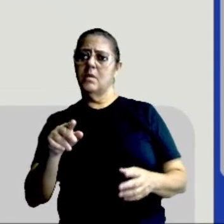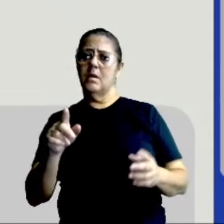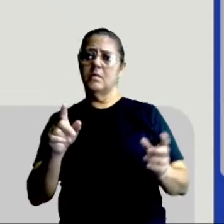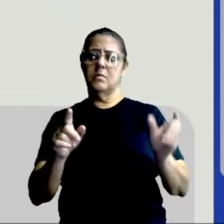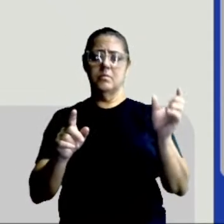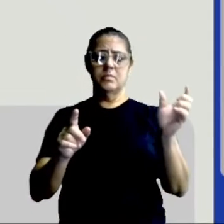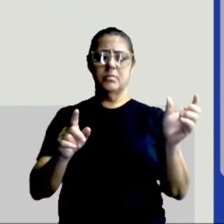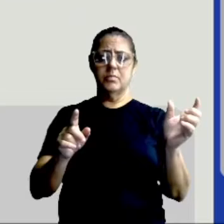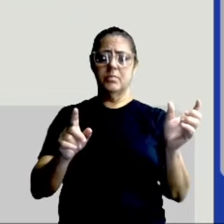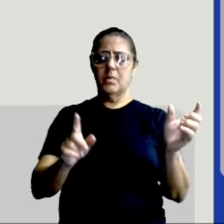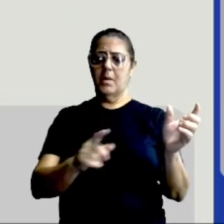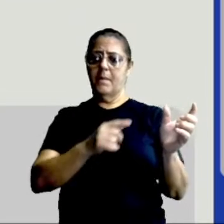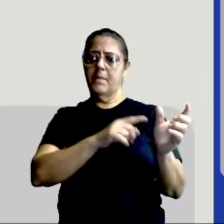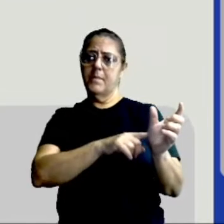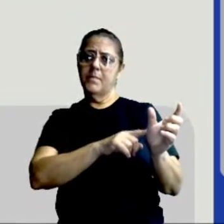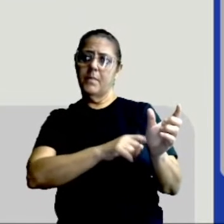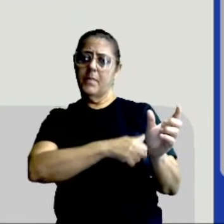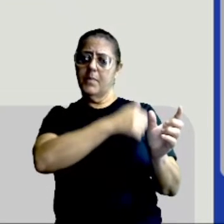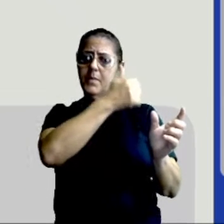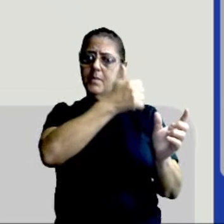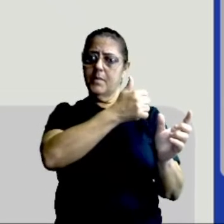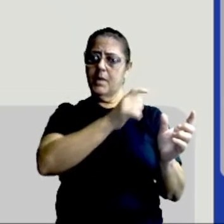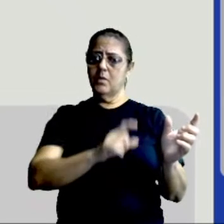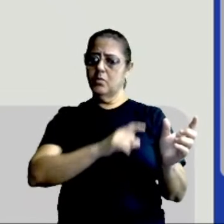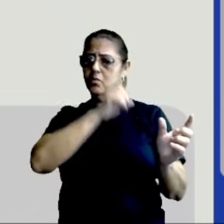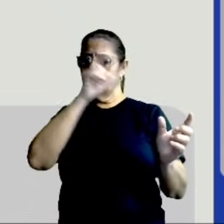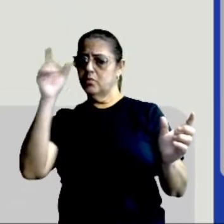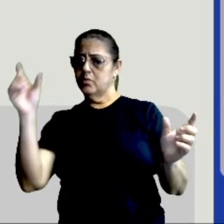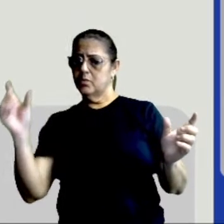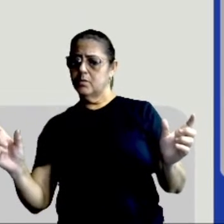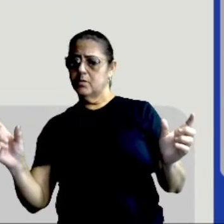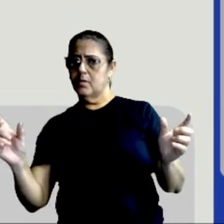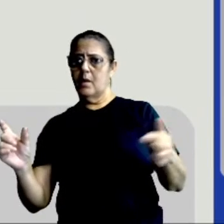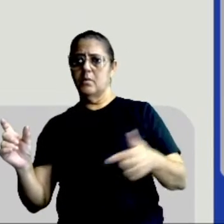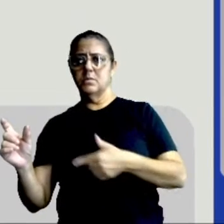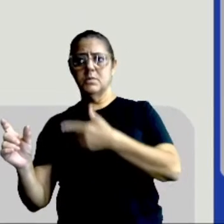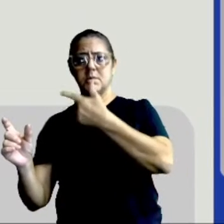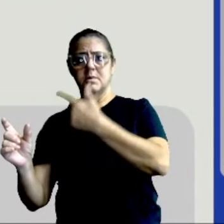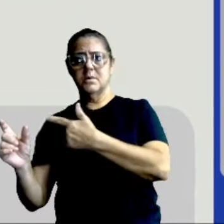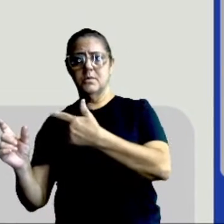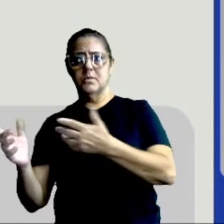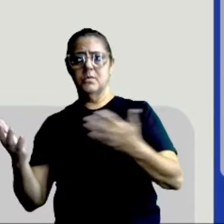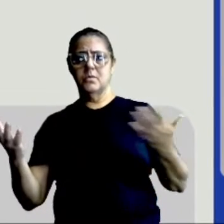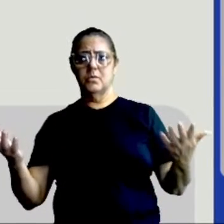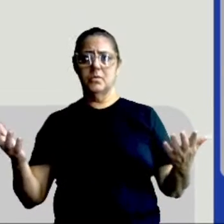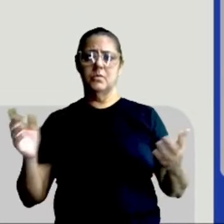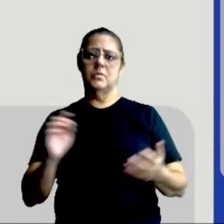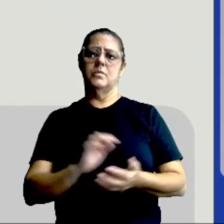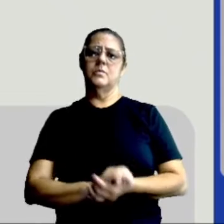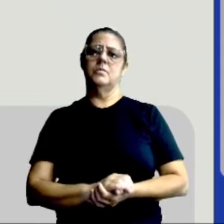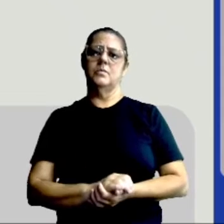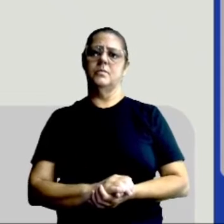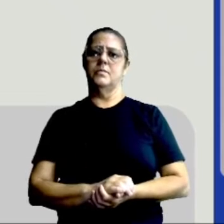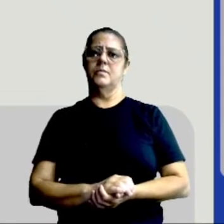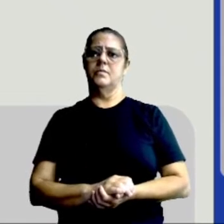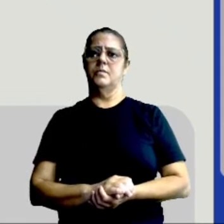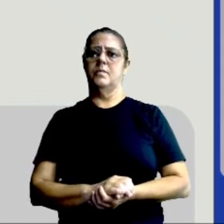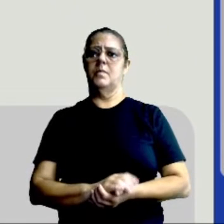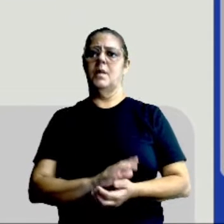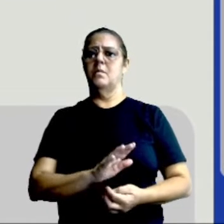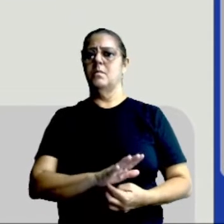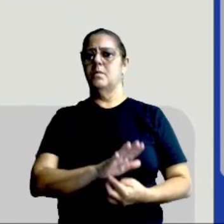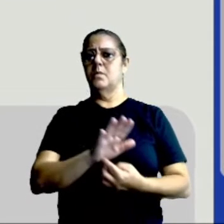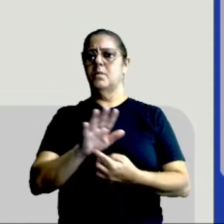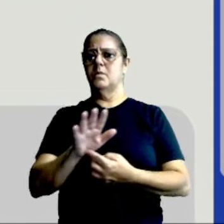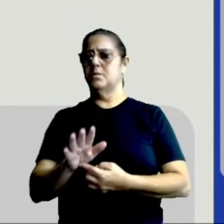o primeiro membro. Do outro lado da igualdade, a gente tem o segundo membro, também